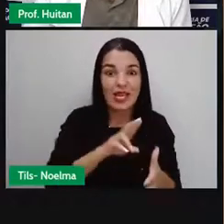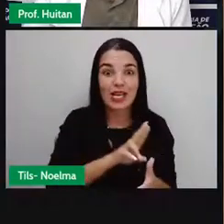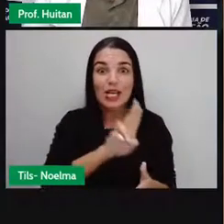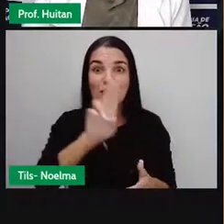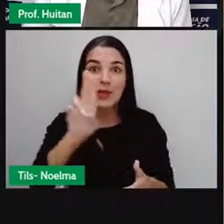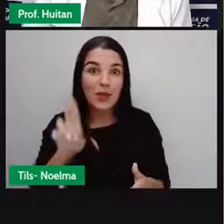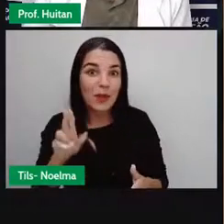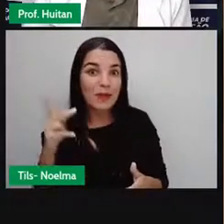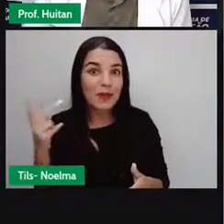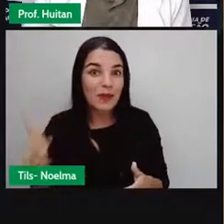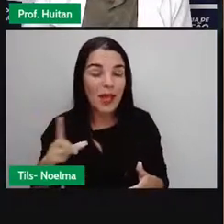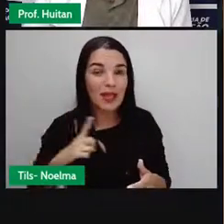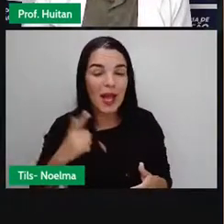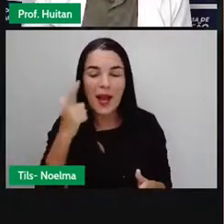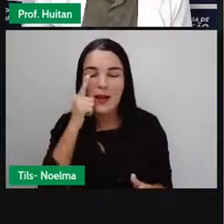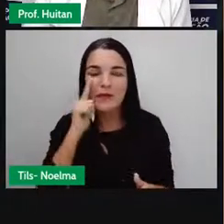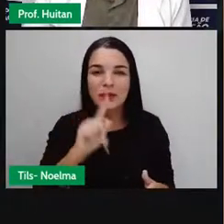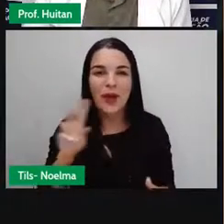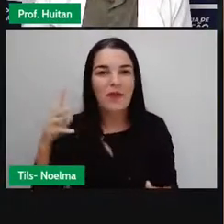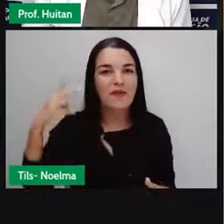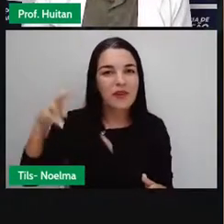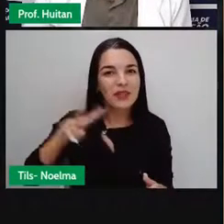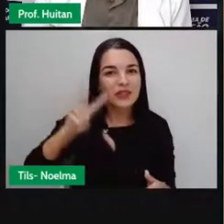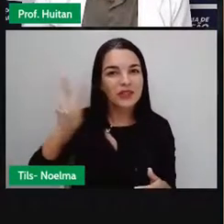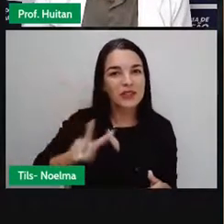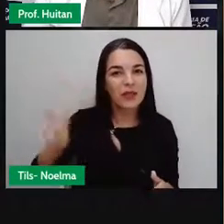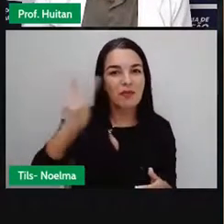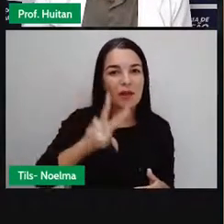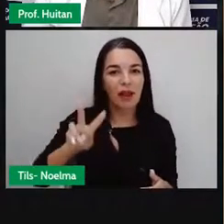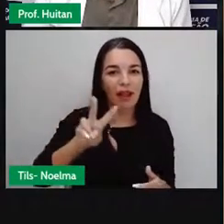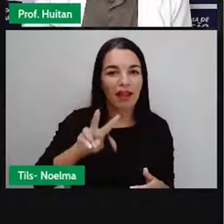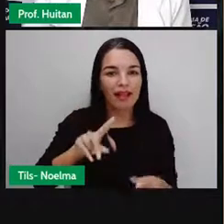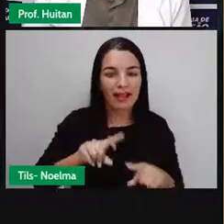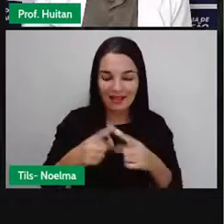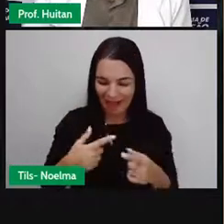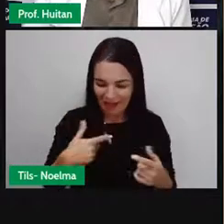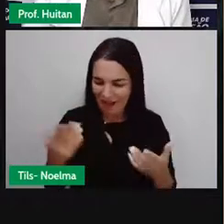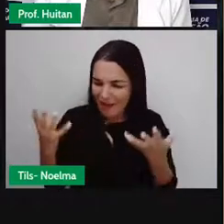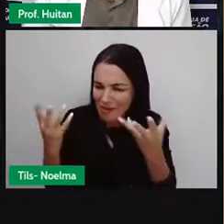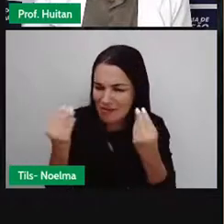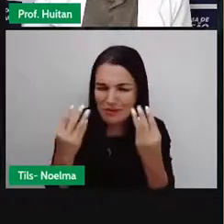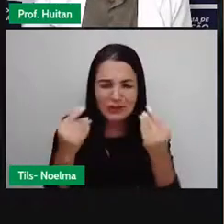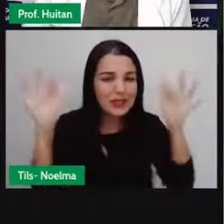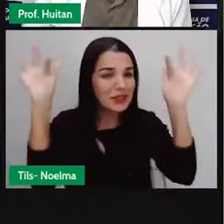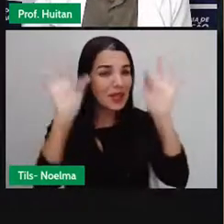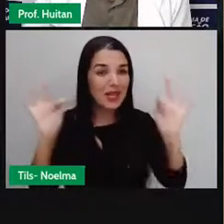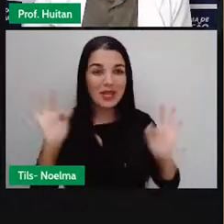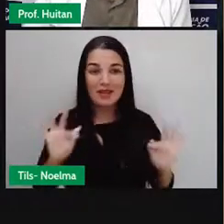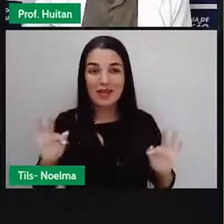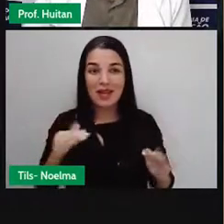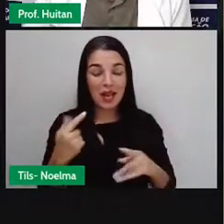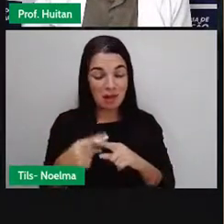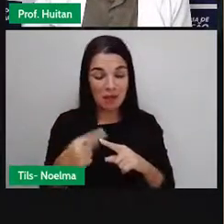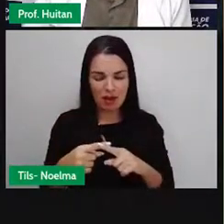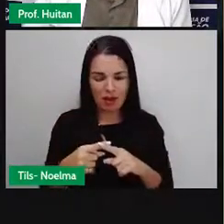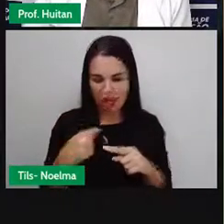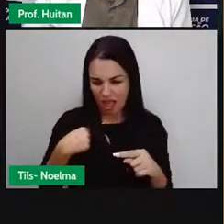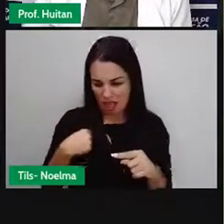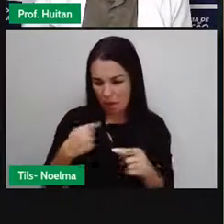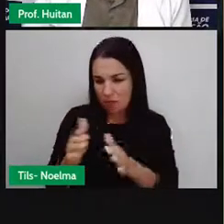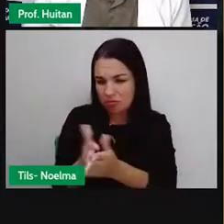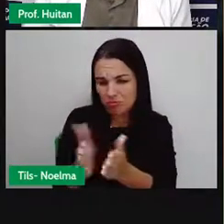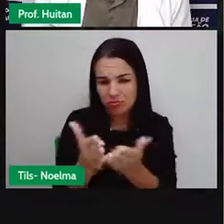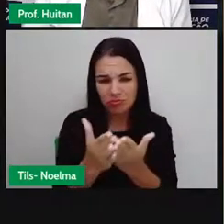dos aprovados era muito esperado por todos. A gente ficou muito feliz porque, pelo fato de a gente ser catador, né, muitas das